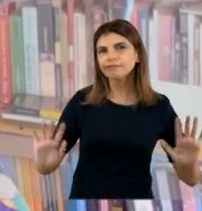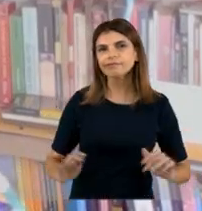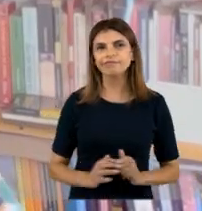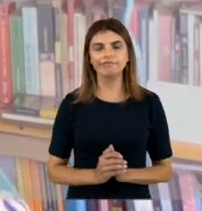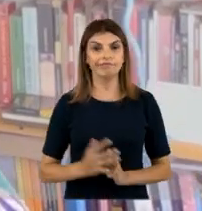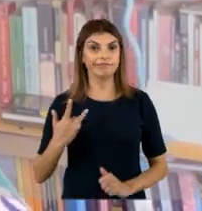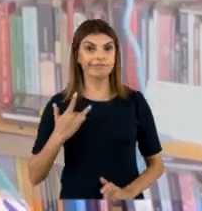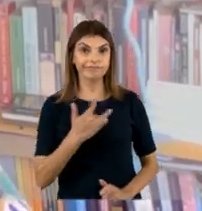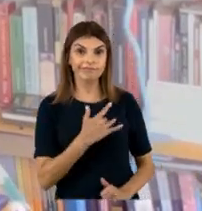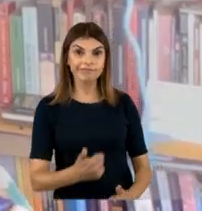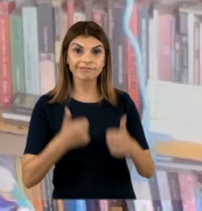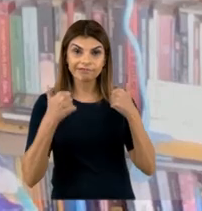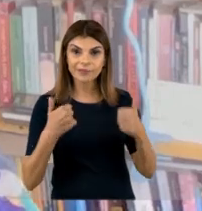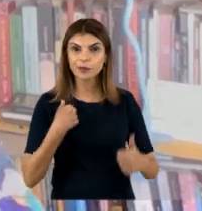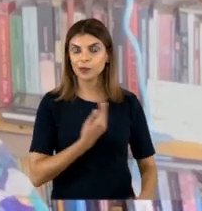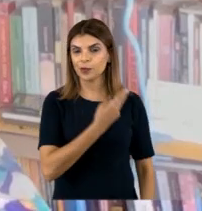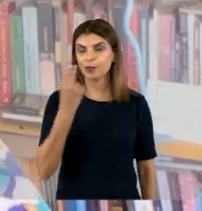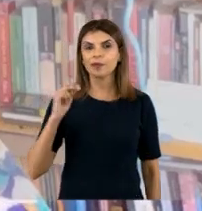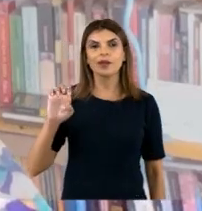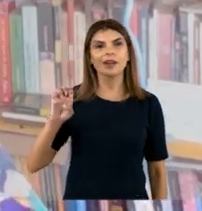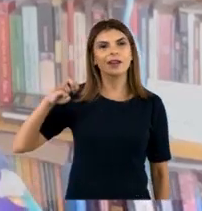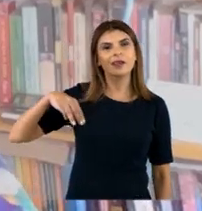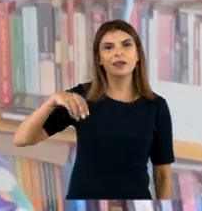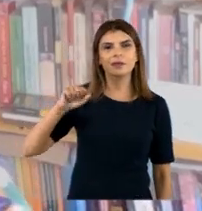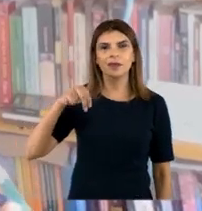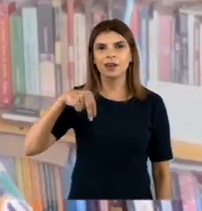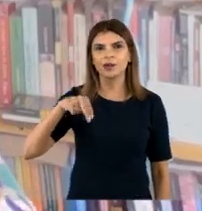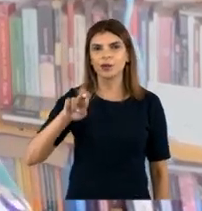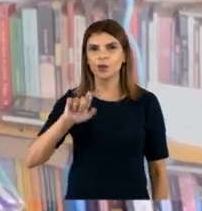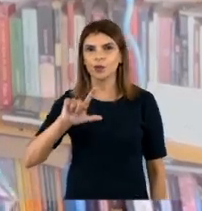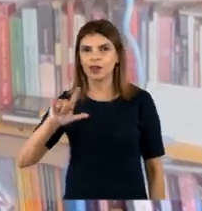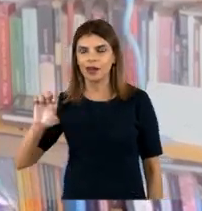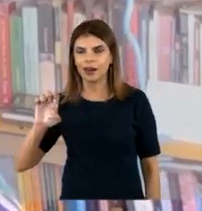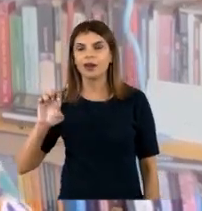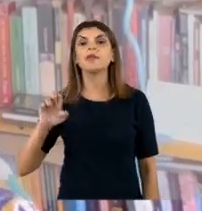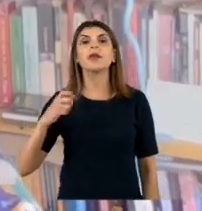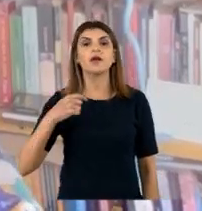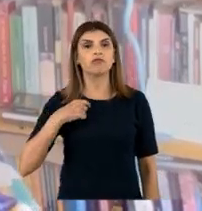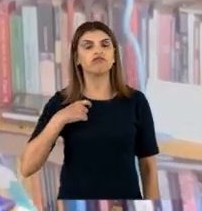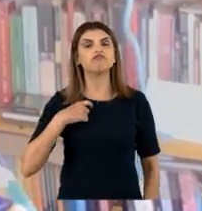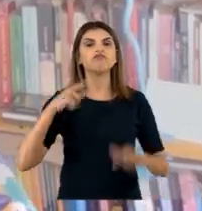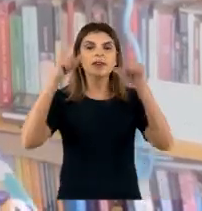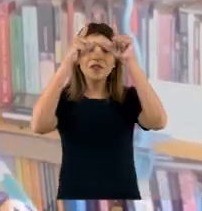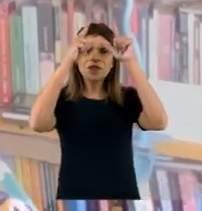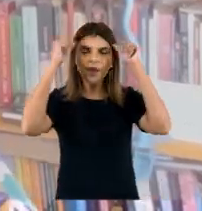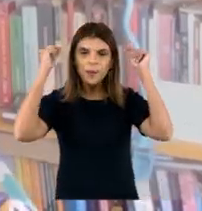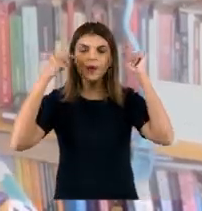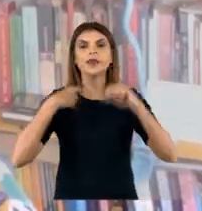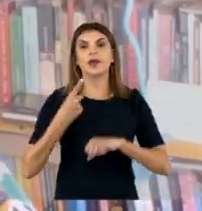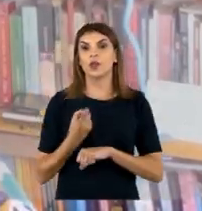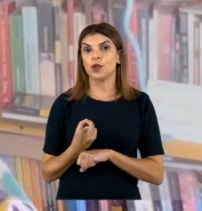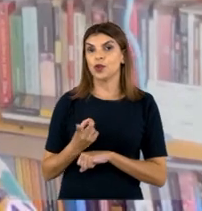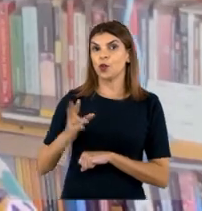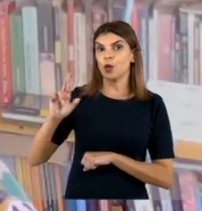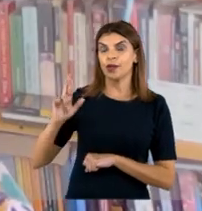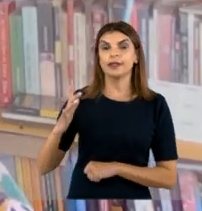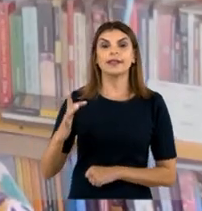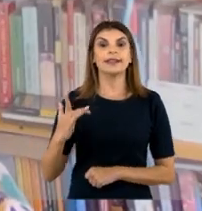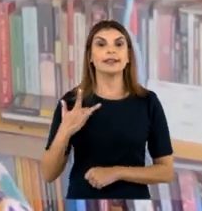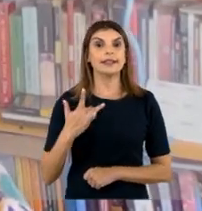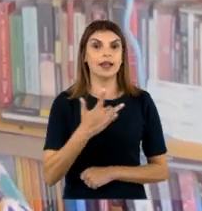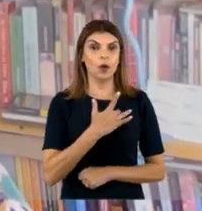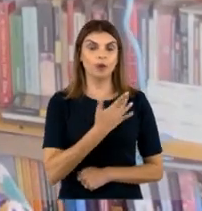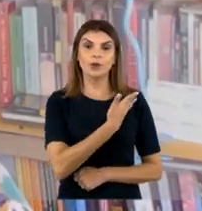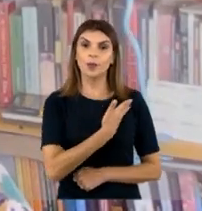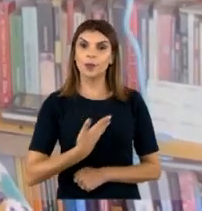Olá, tudo bem? Eu sou Emanuele Góes, sou enfermeira de formação, tenho doutorado em saúde